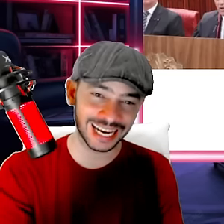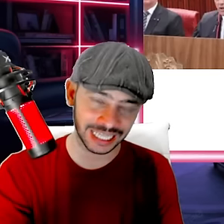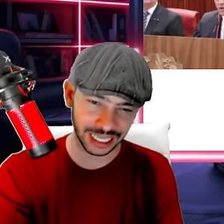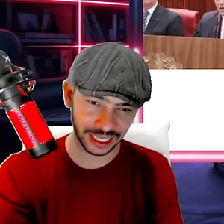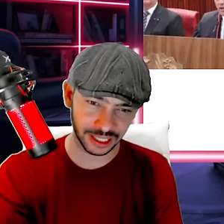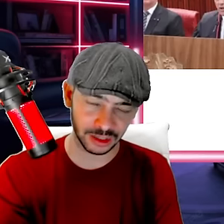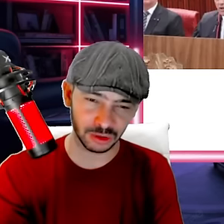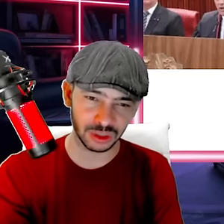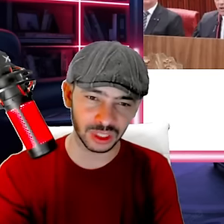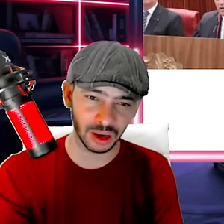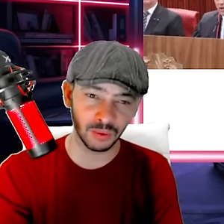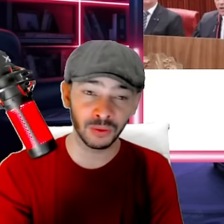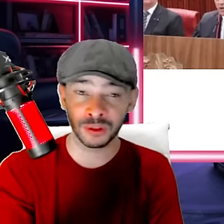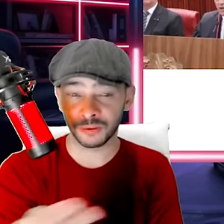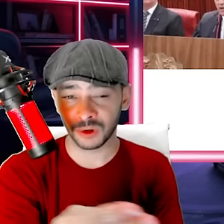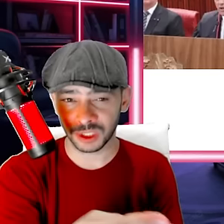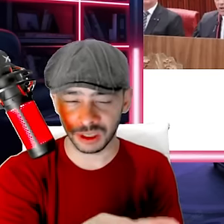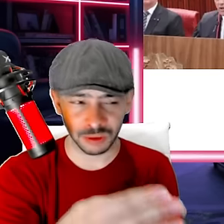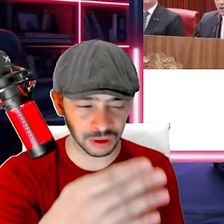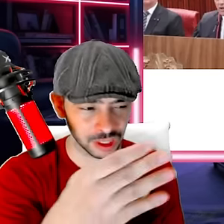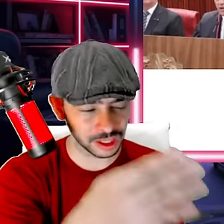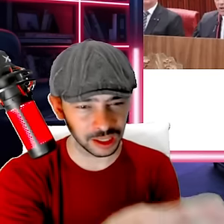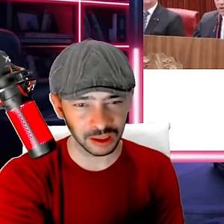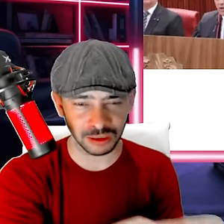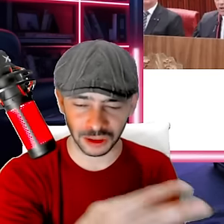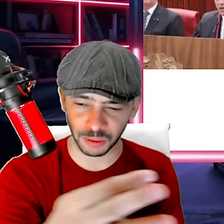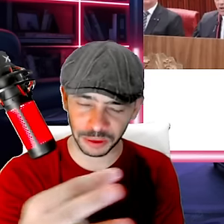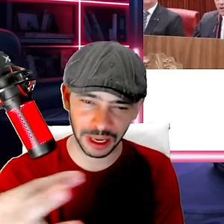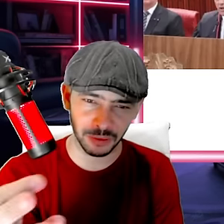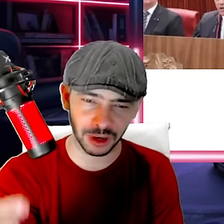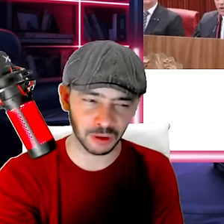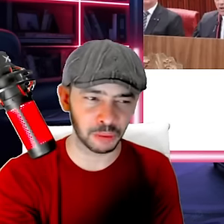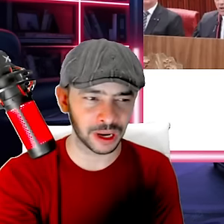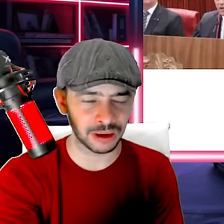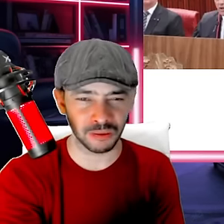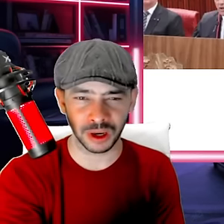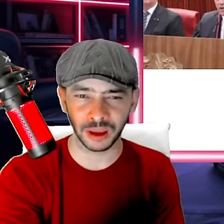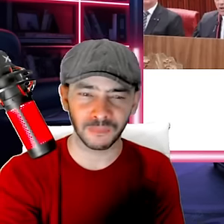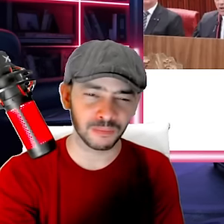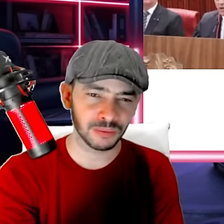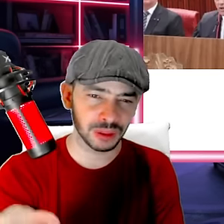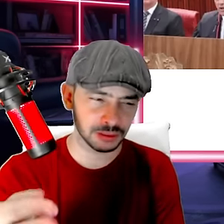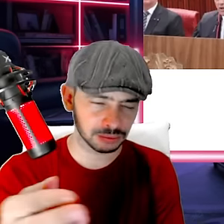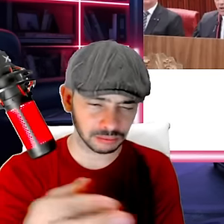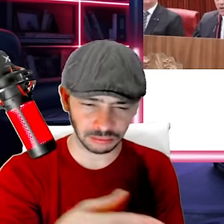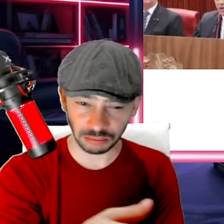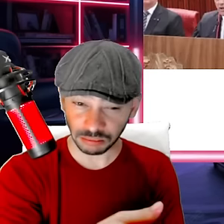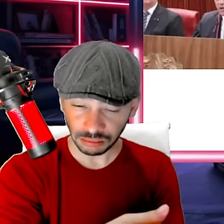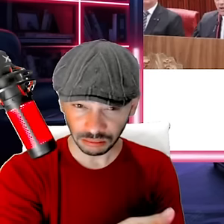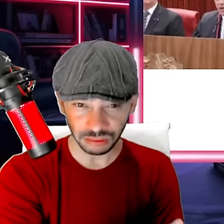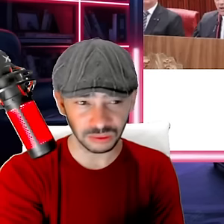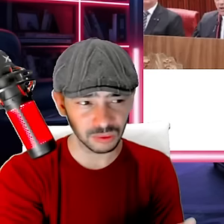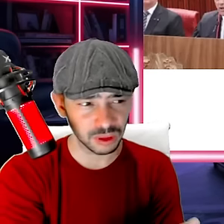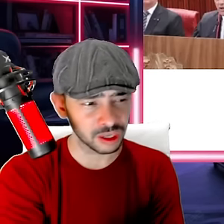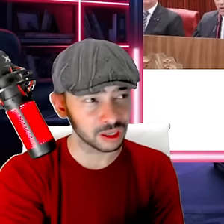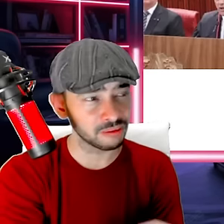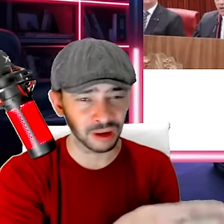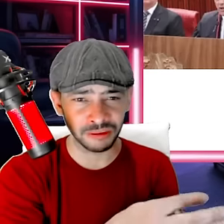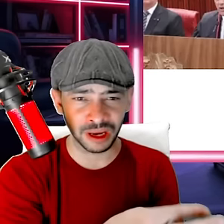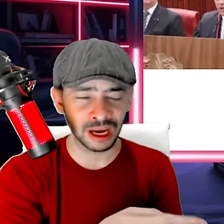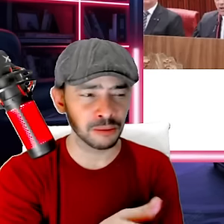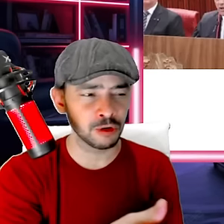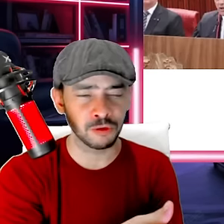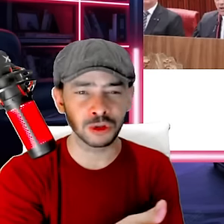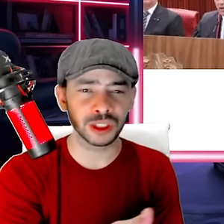está na rede social você mora aí com seu quem mora com o pai com mãe Eh